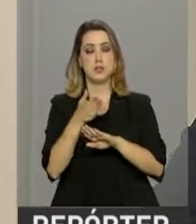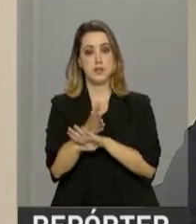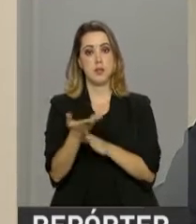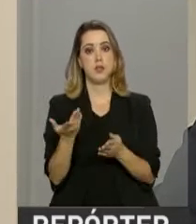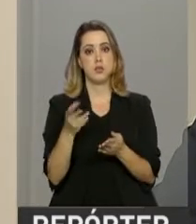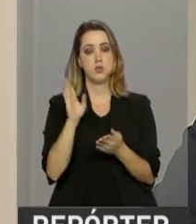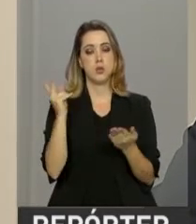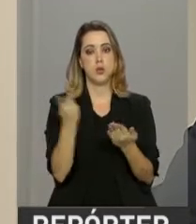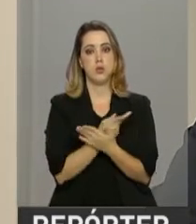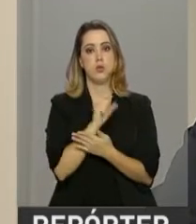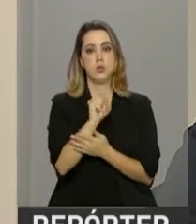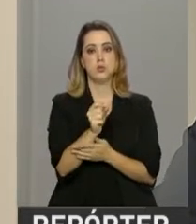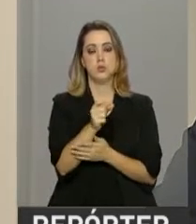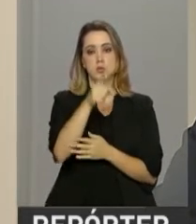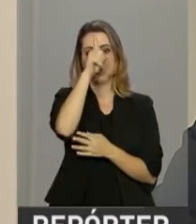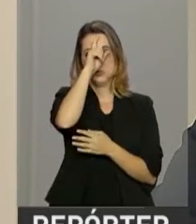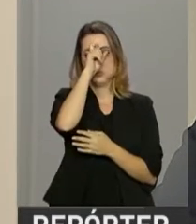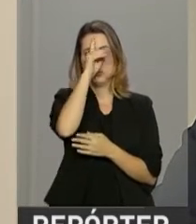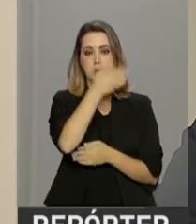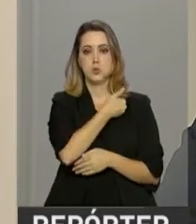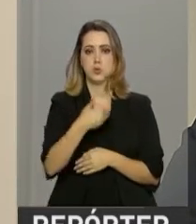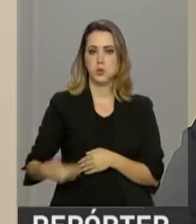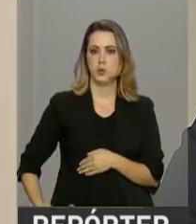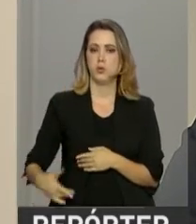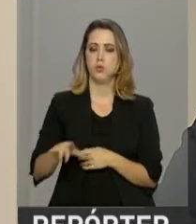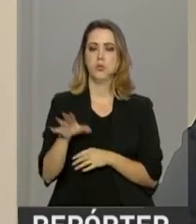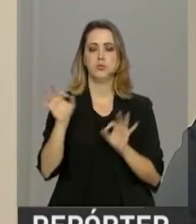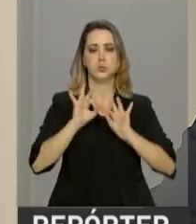acesso se dá através da rede pública sem custo para as pessoas.